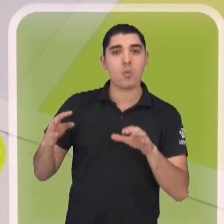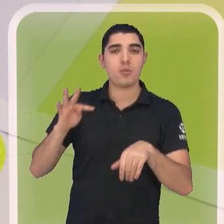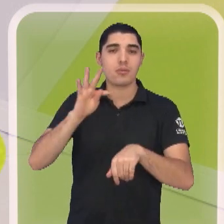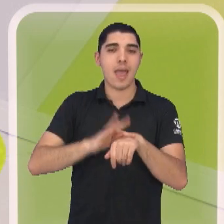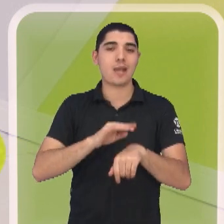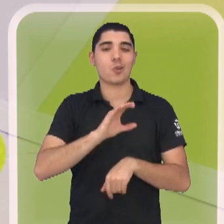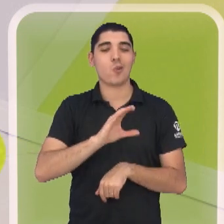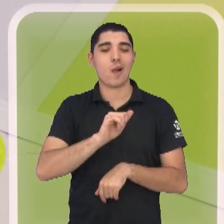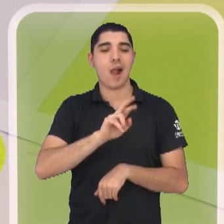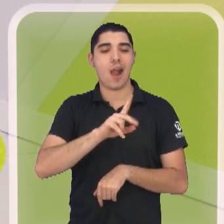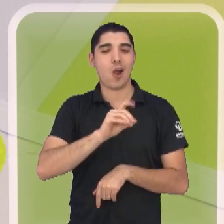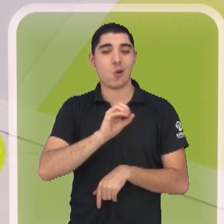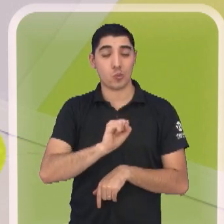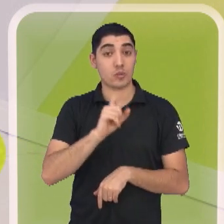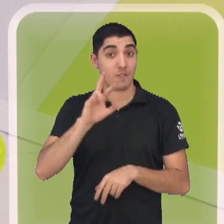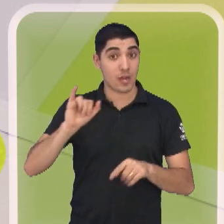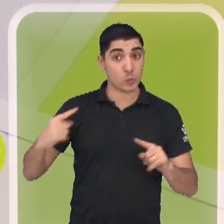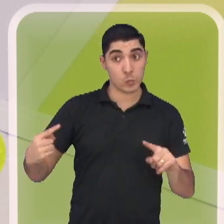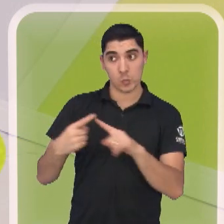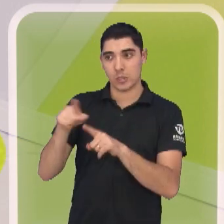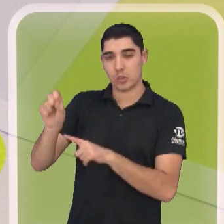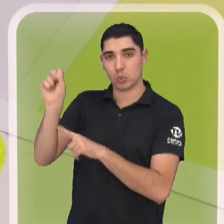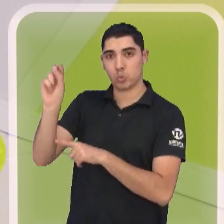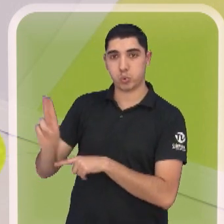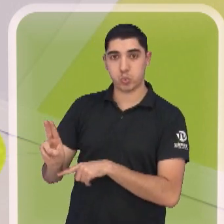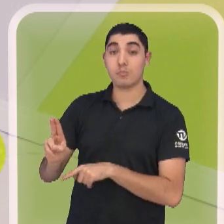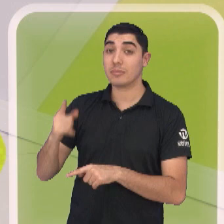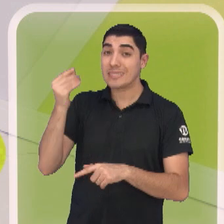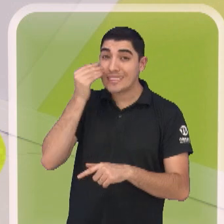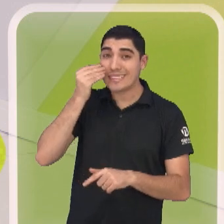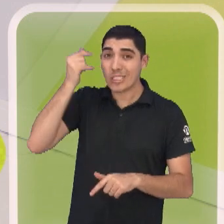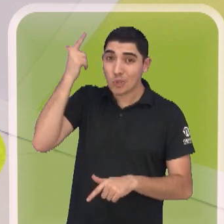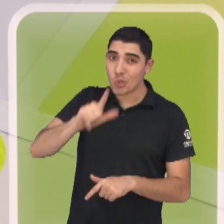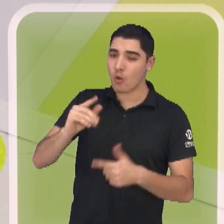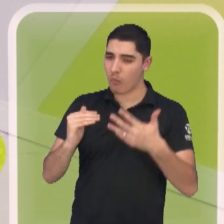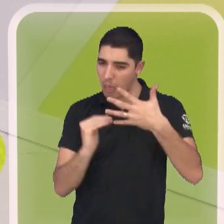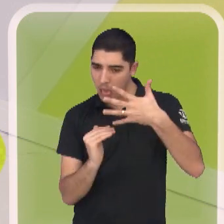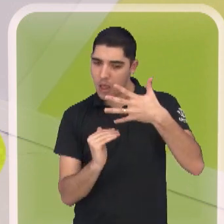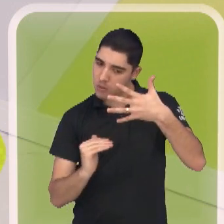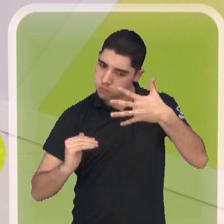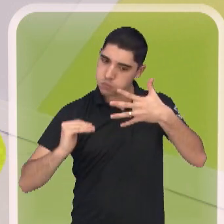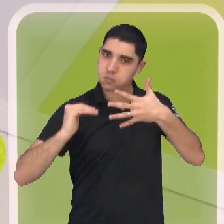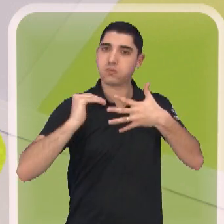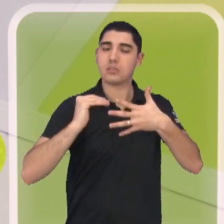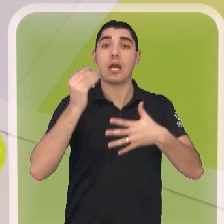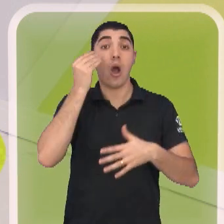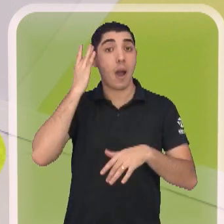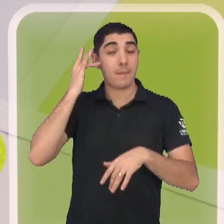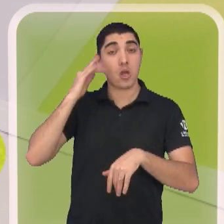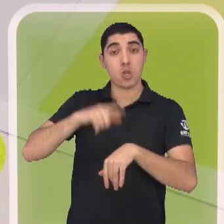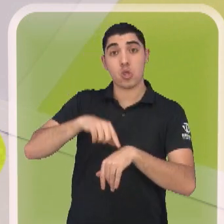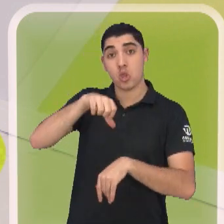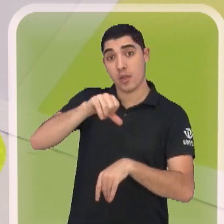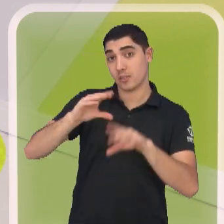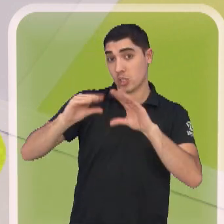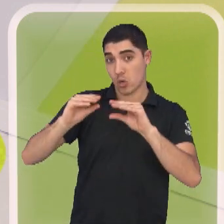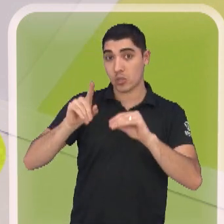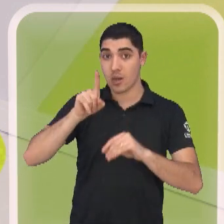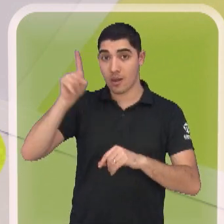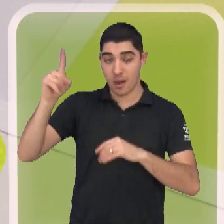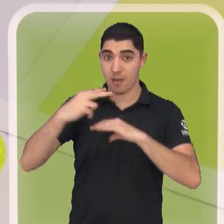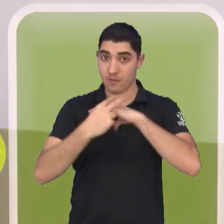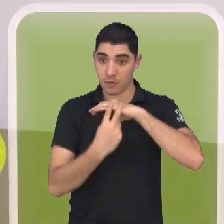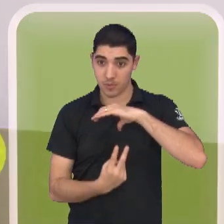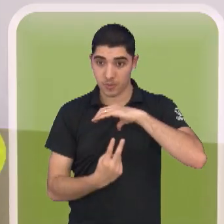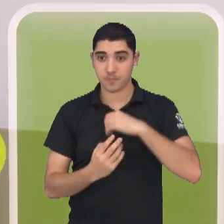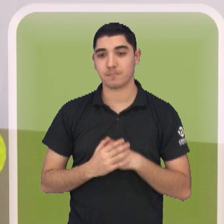Carlos schwank encara o Suzano em busca da reabilitação da competição às 9:00 da noite na arena Farma Conde Brunão é um jogo